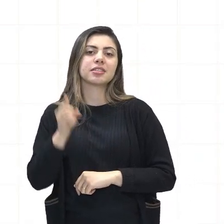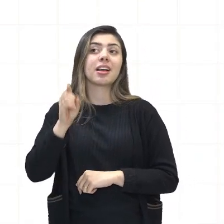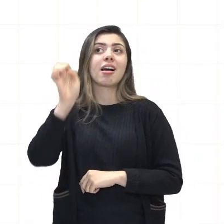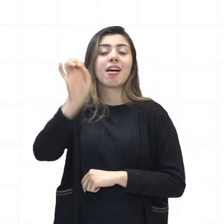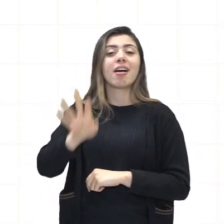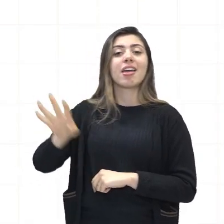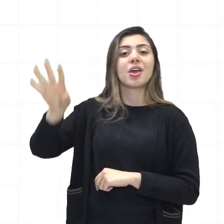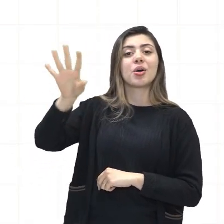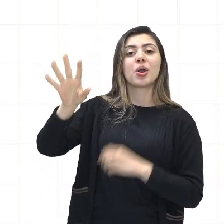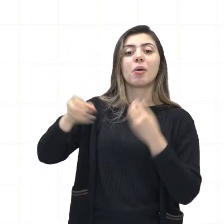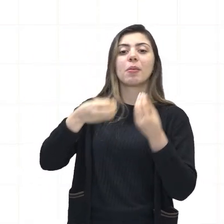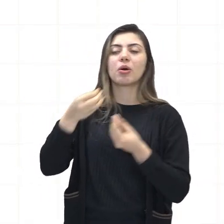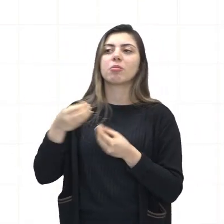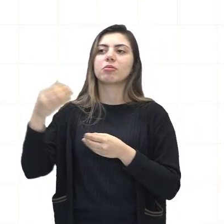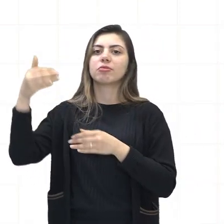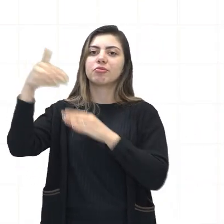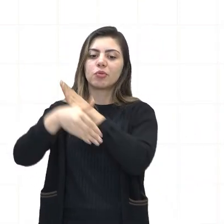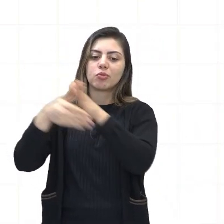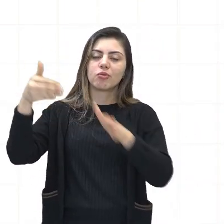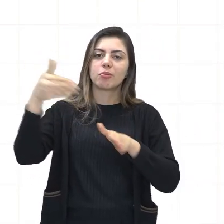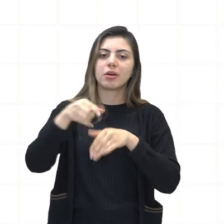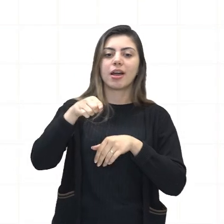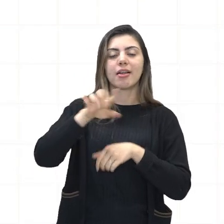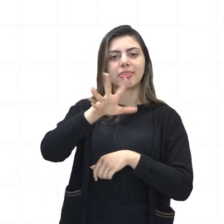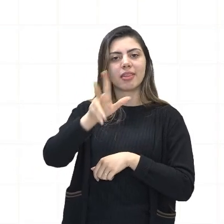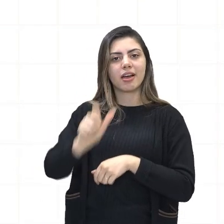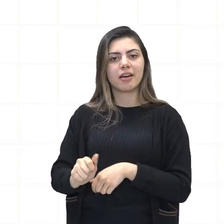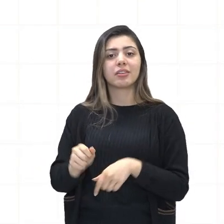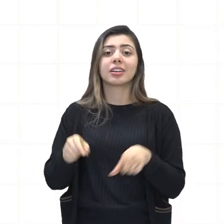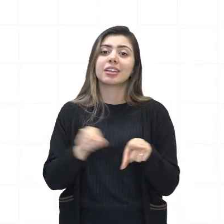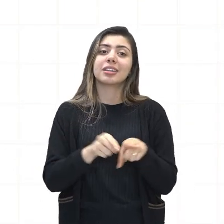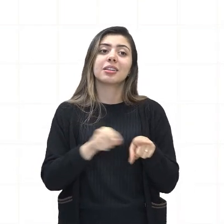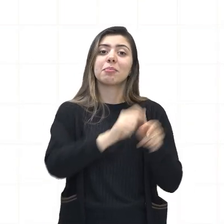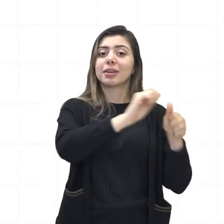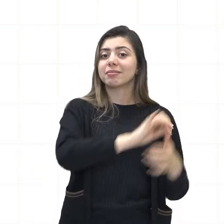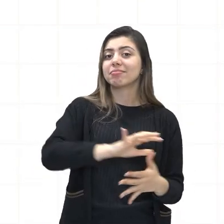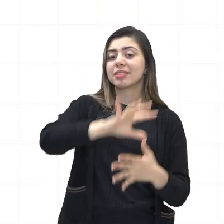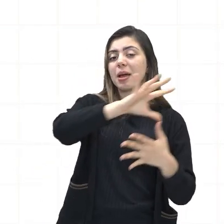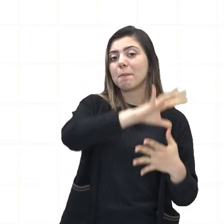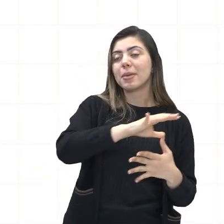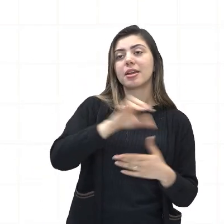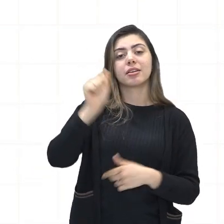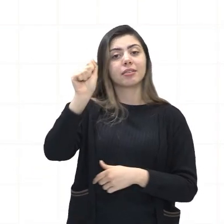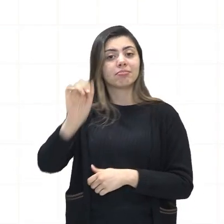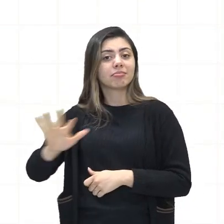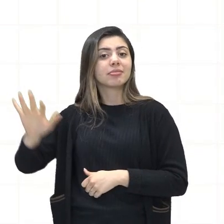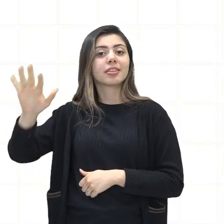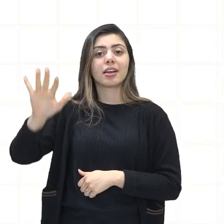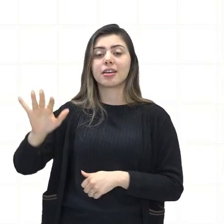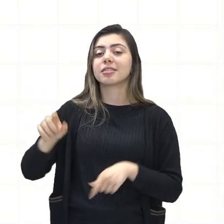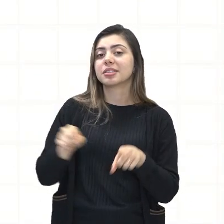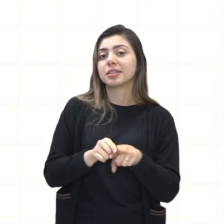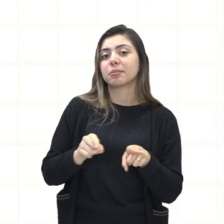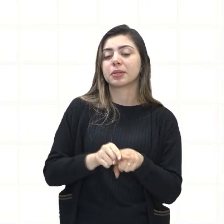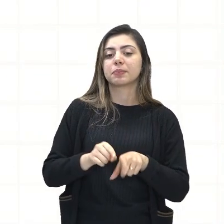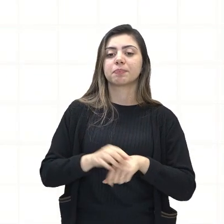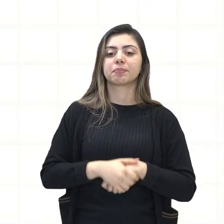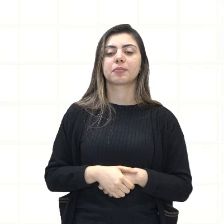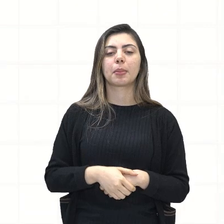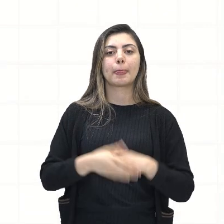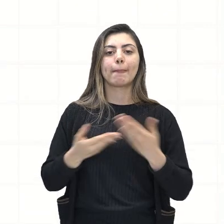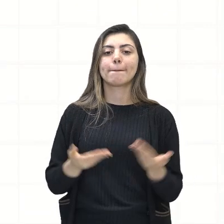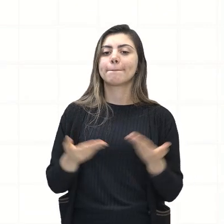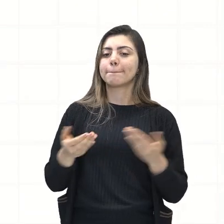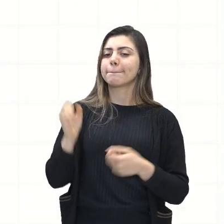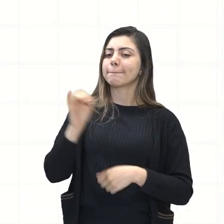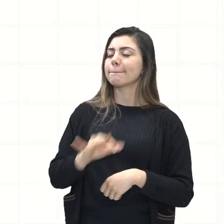foi ocupando as áreas da África, tanto da África quanto também na América, na Ásia também, né? Esse mapa